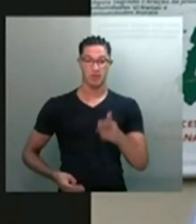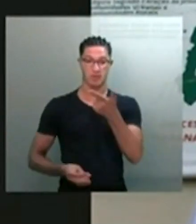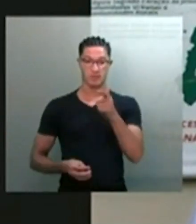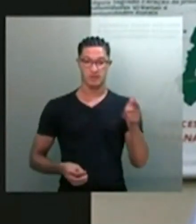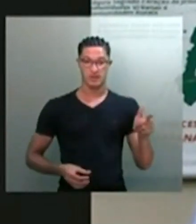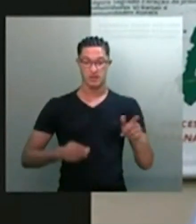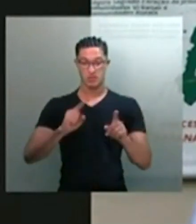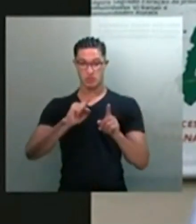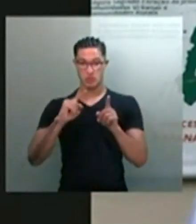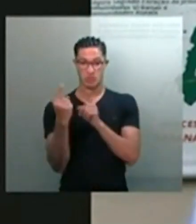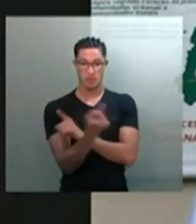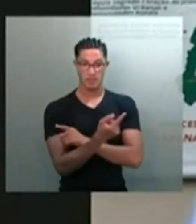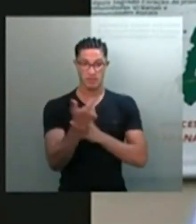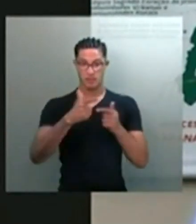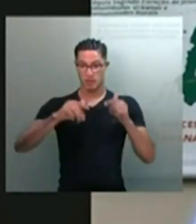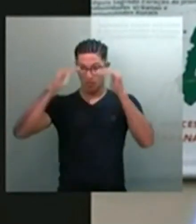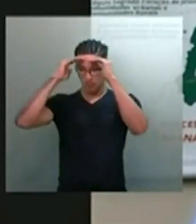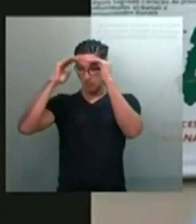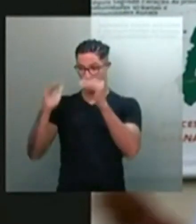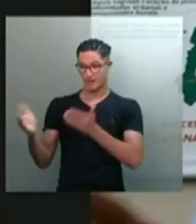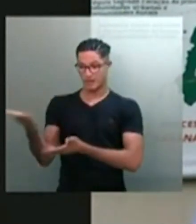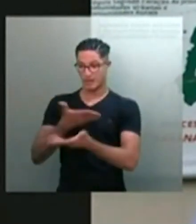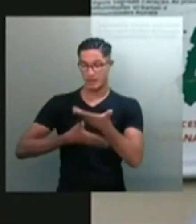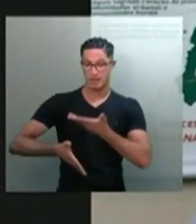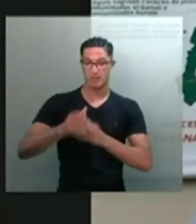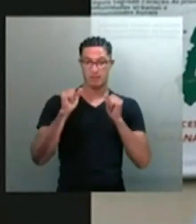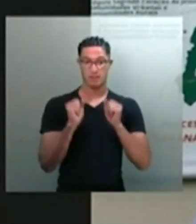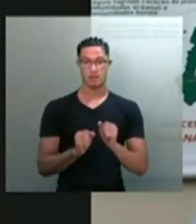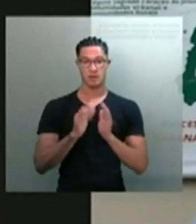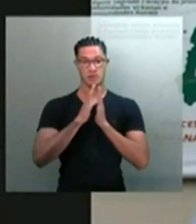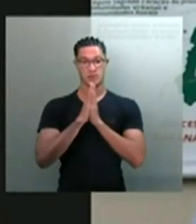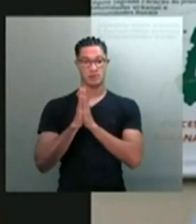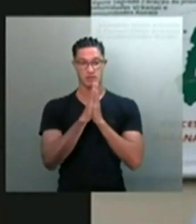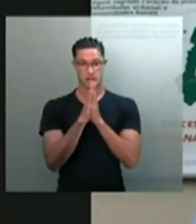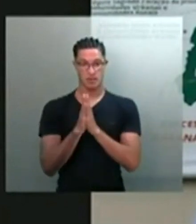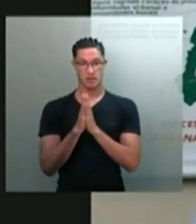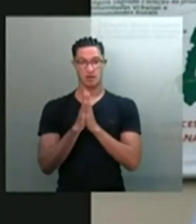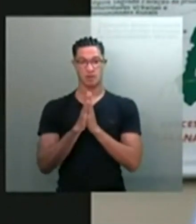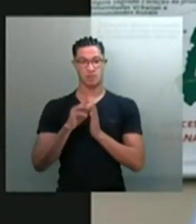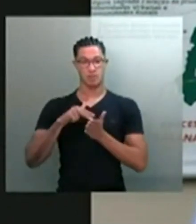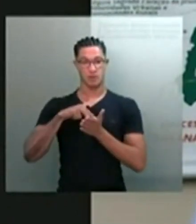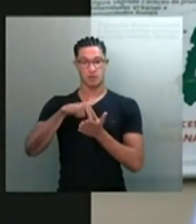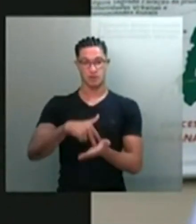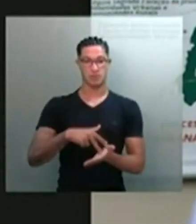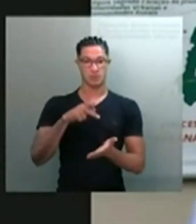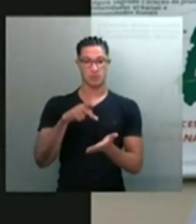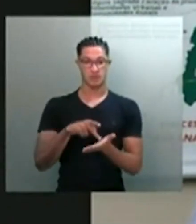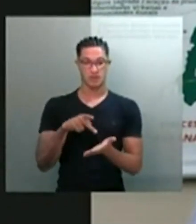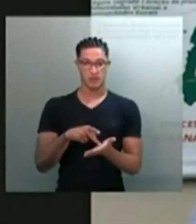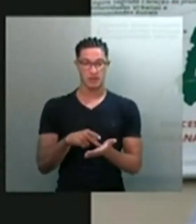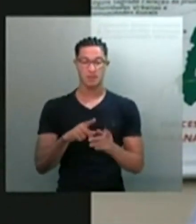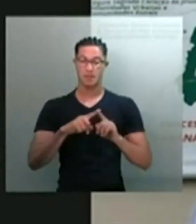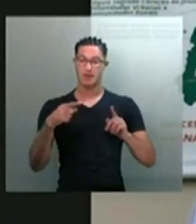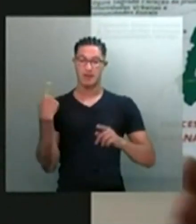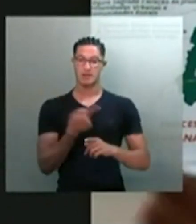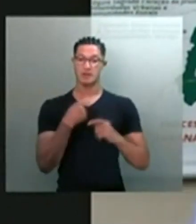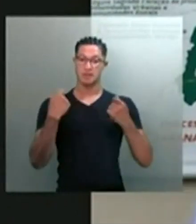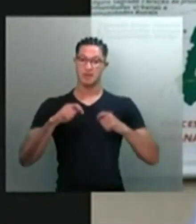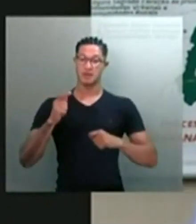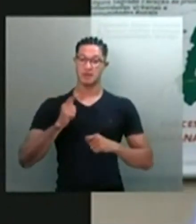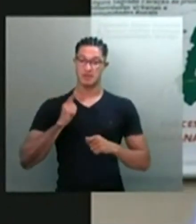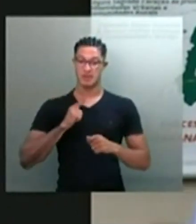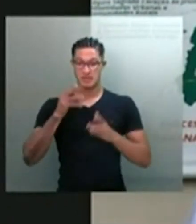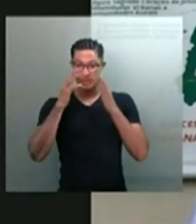a oposição, sem respeitar a oposição. Você pode rezar para ser uma oposição honesta, mas a gente precisa